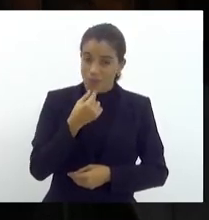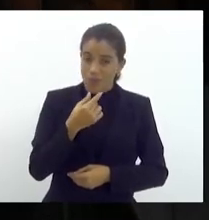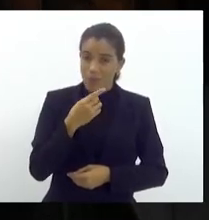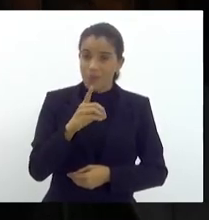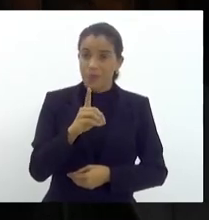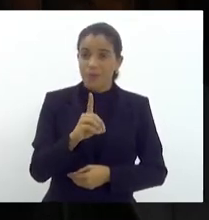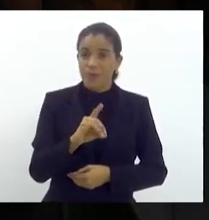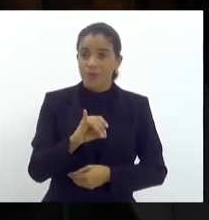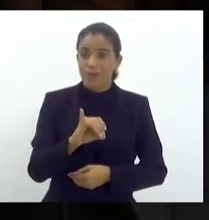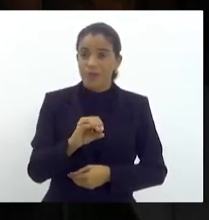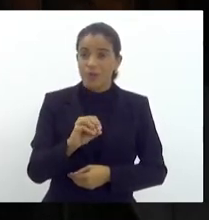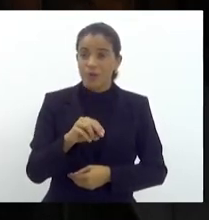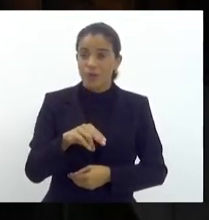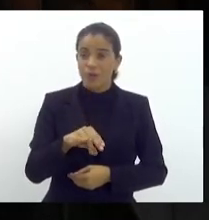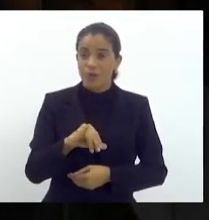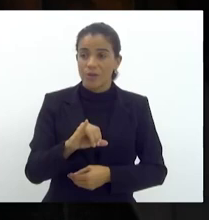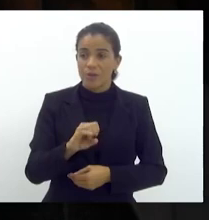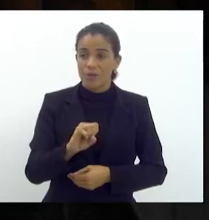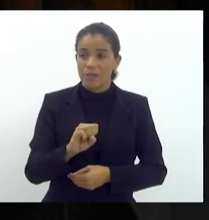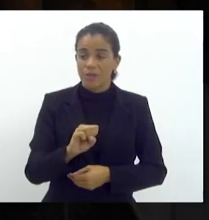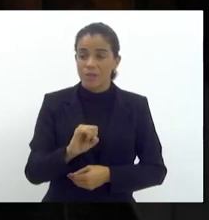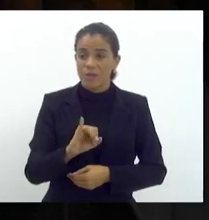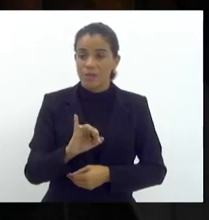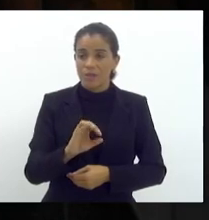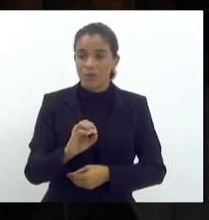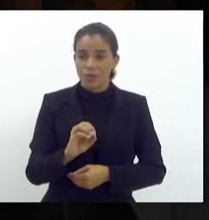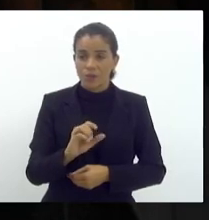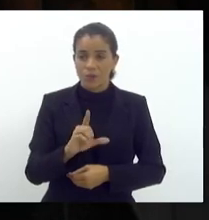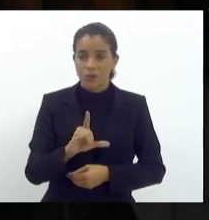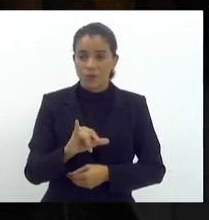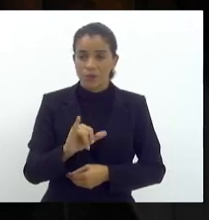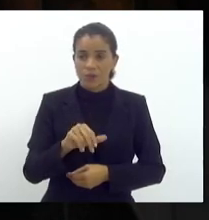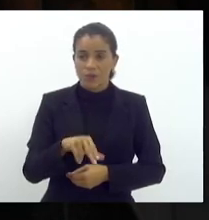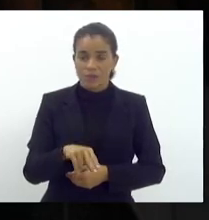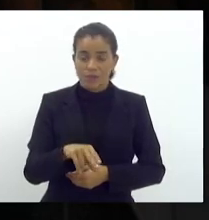Dionísio Lins Deputado presidente